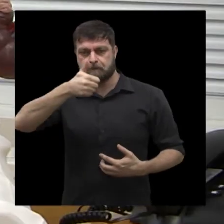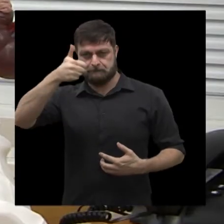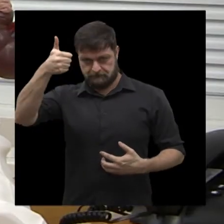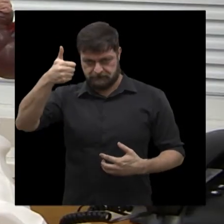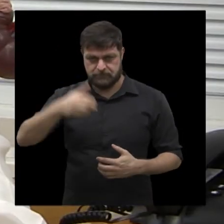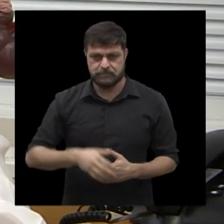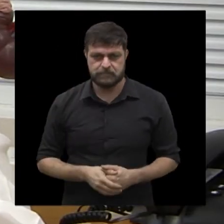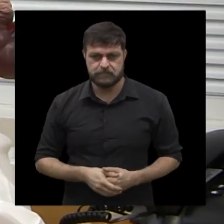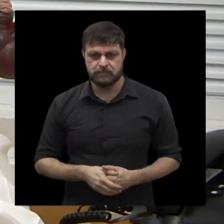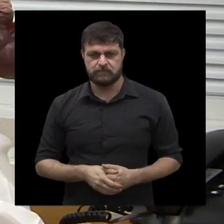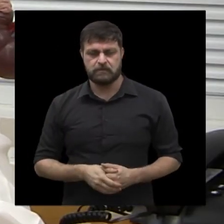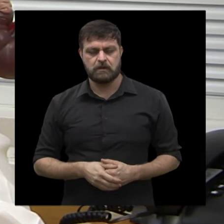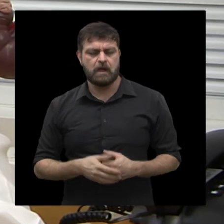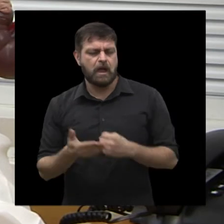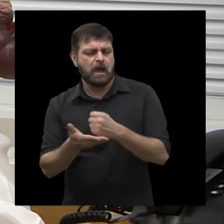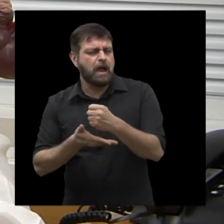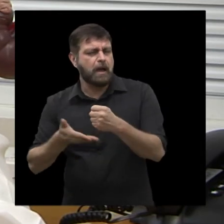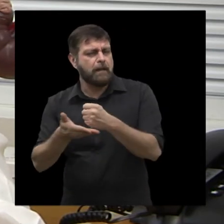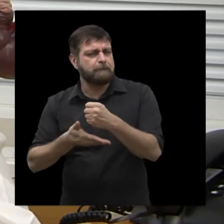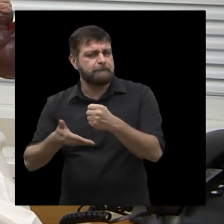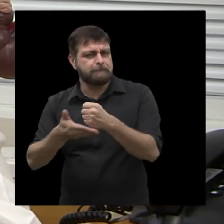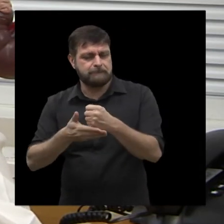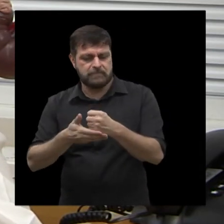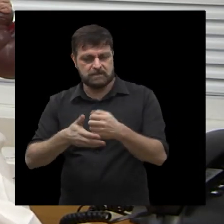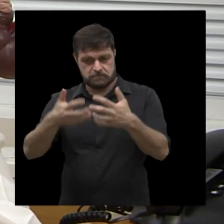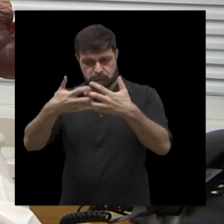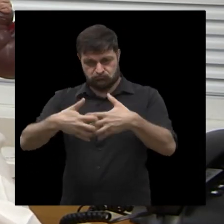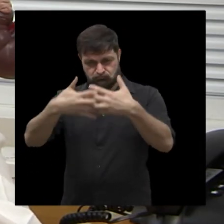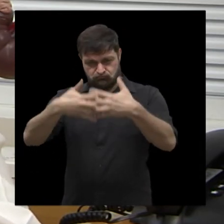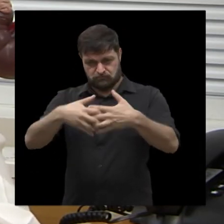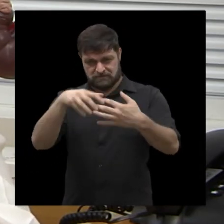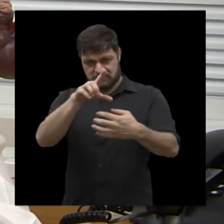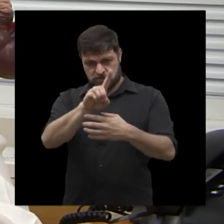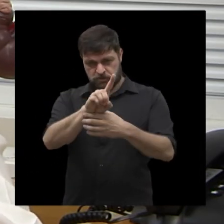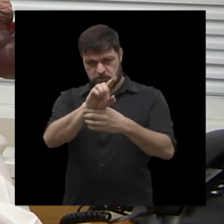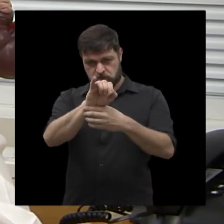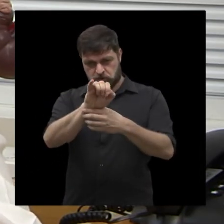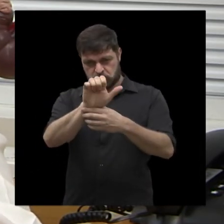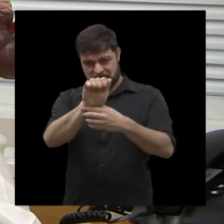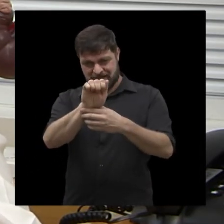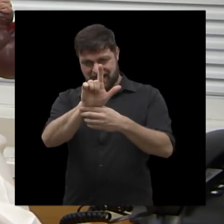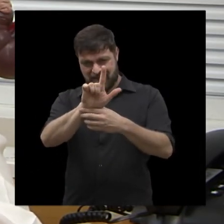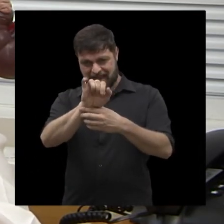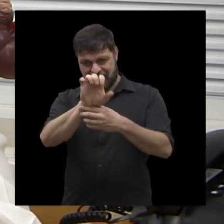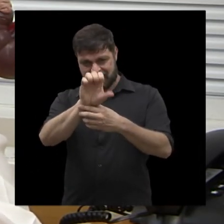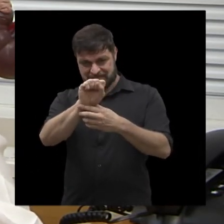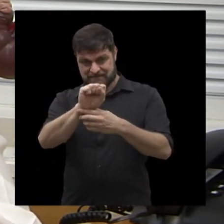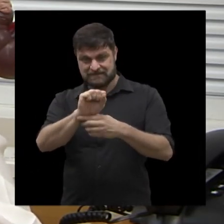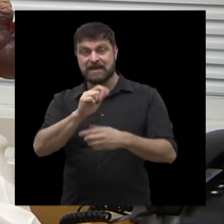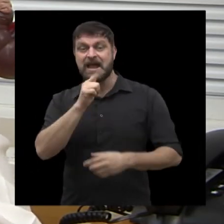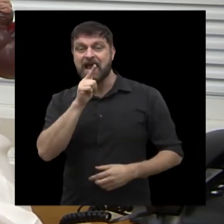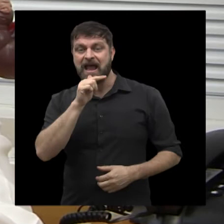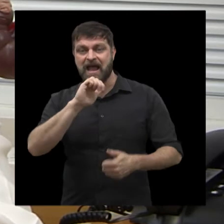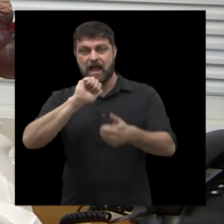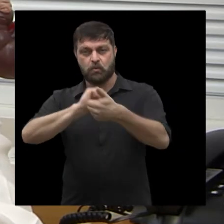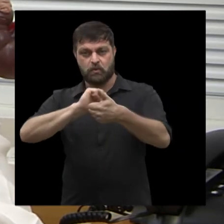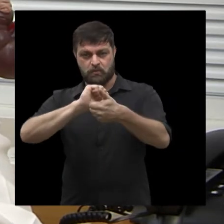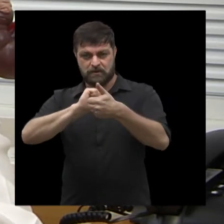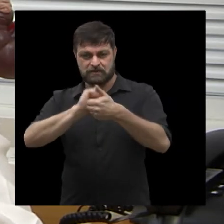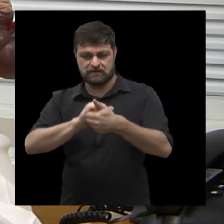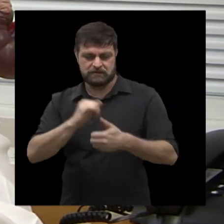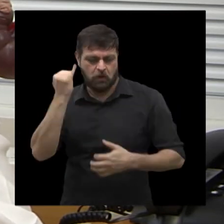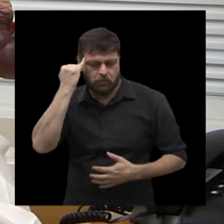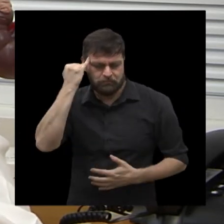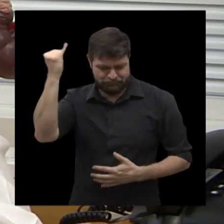E assim, a coisa fundamental para a diálise, né, é a água, a qualidade da água que vai. Só para você ter